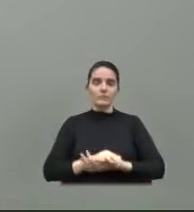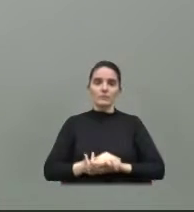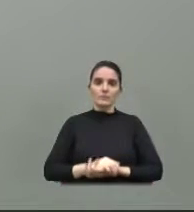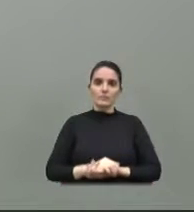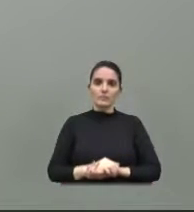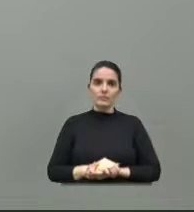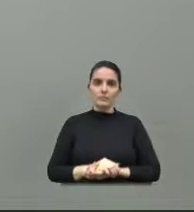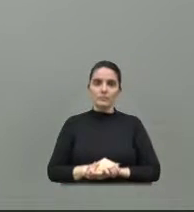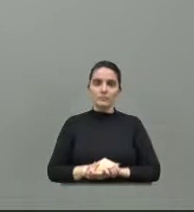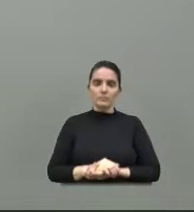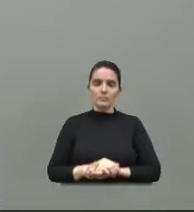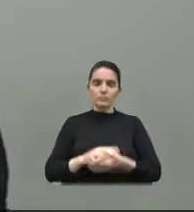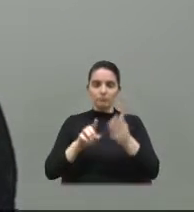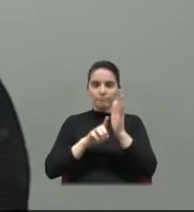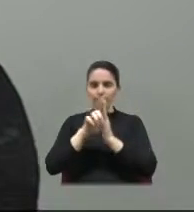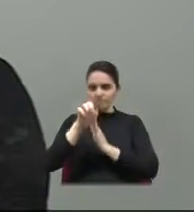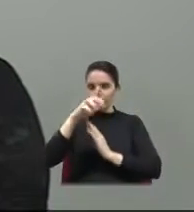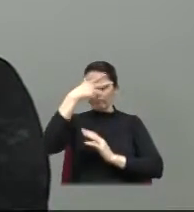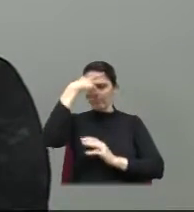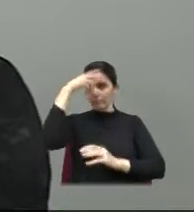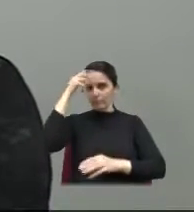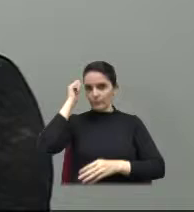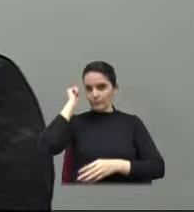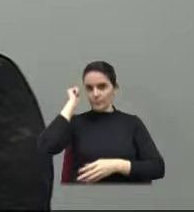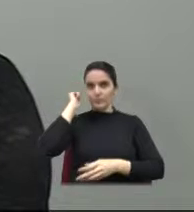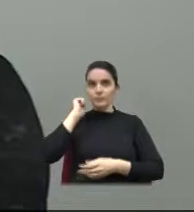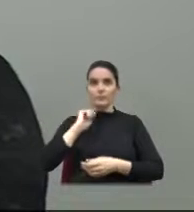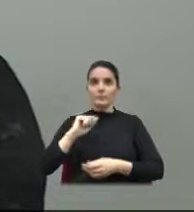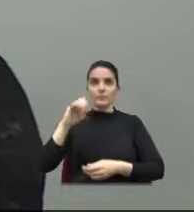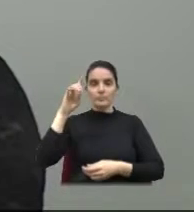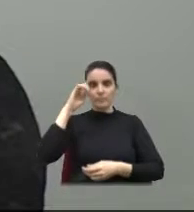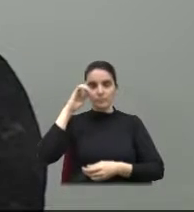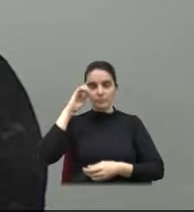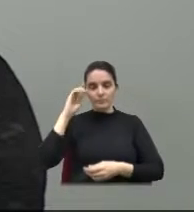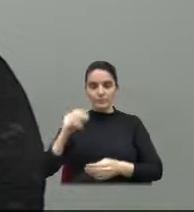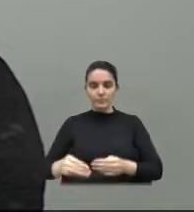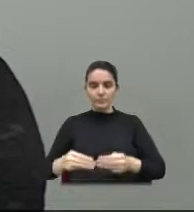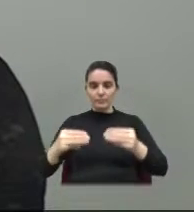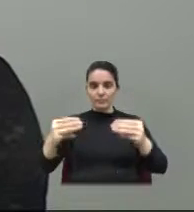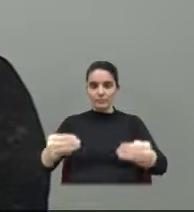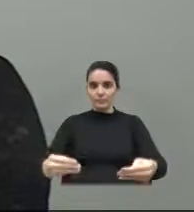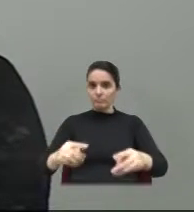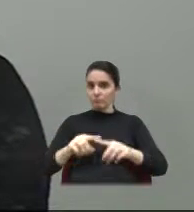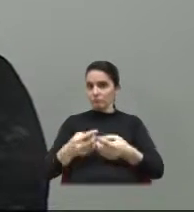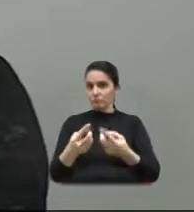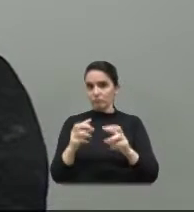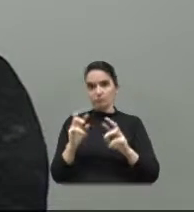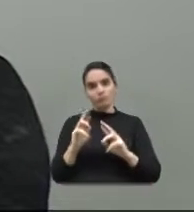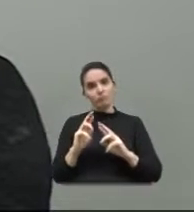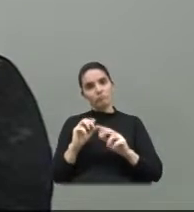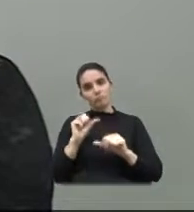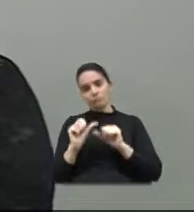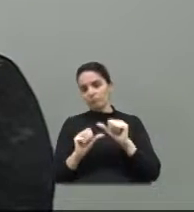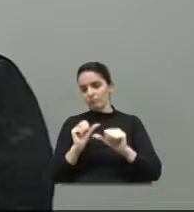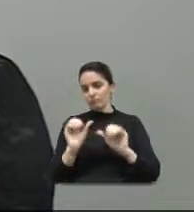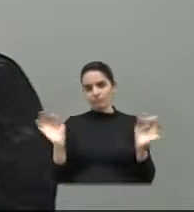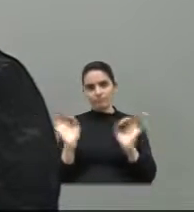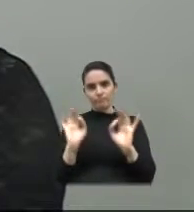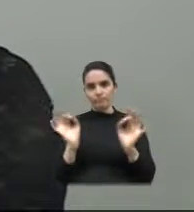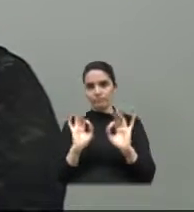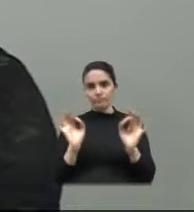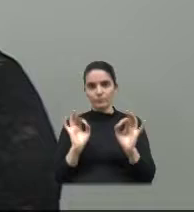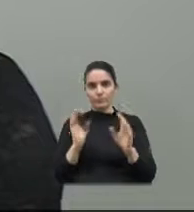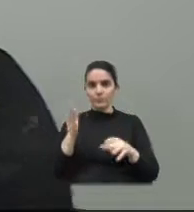Você fez esse requerimento solicitando isso no dia da moção. Mas eu quero dizer que não mudou nada não, viu? Inclusive, hoje já veio